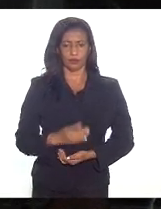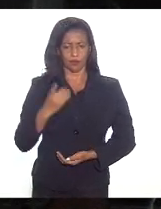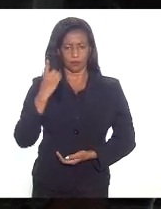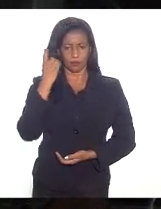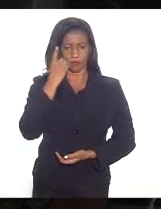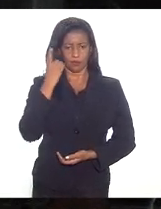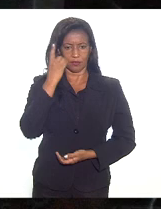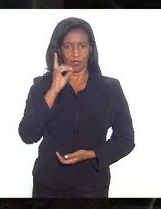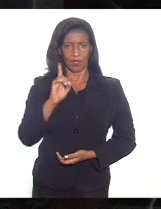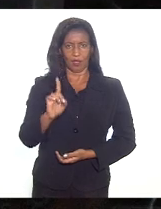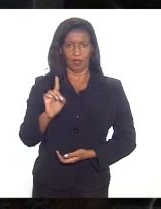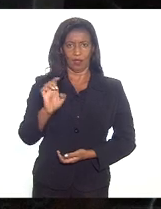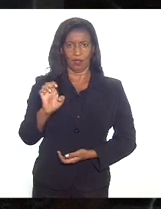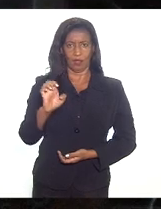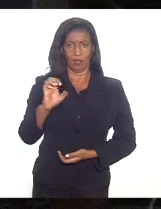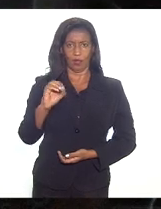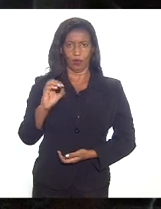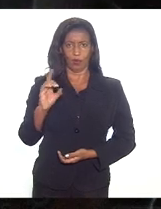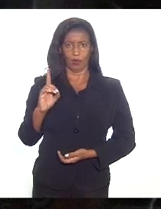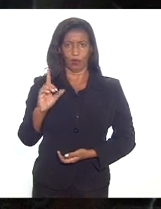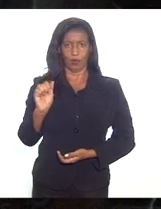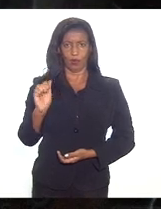Deputado Dr. Deodalto.